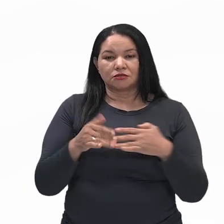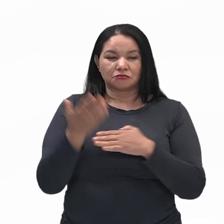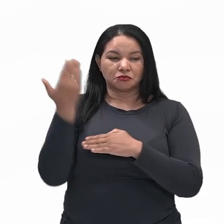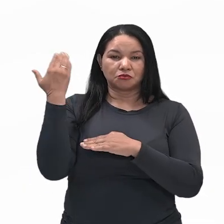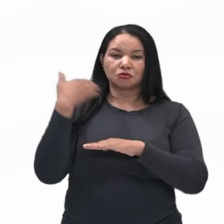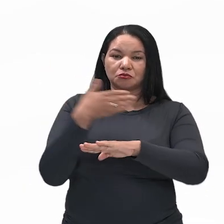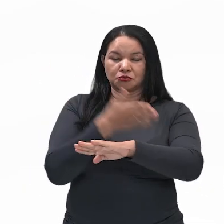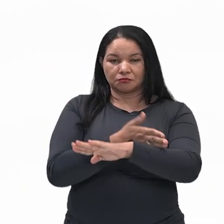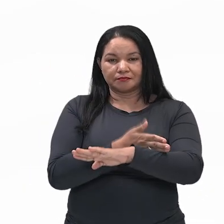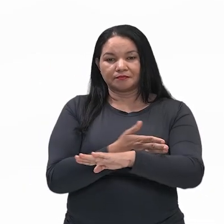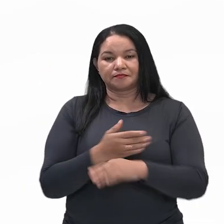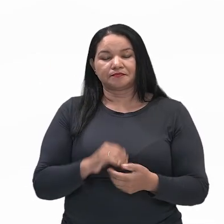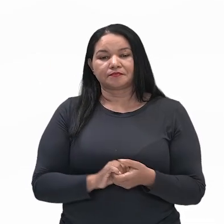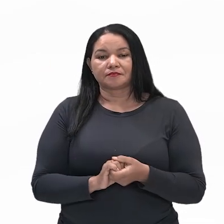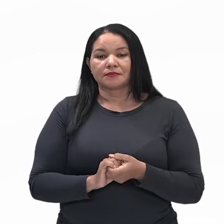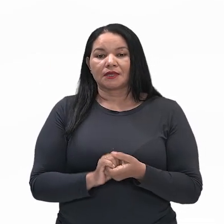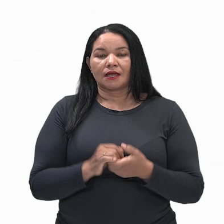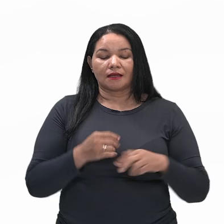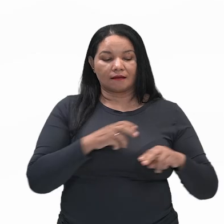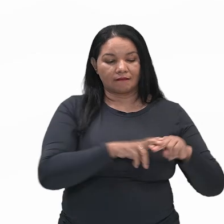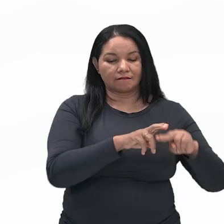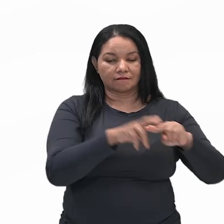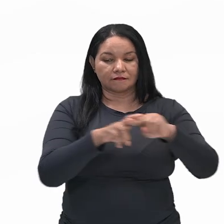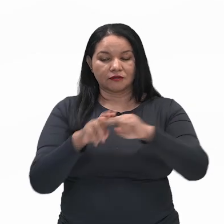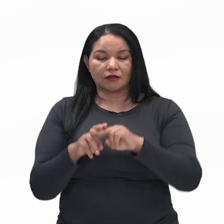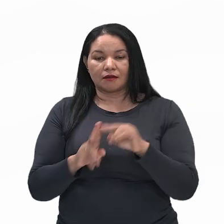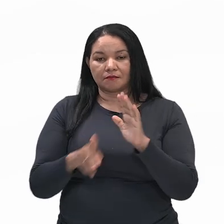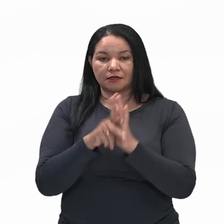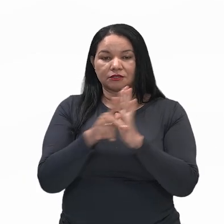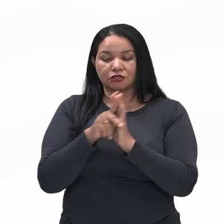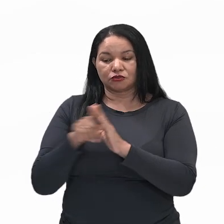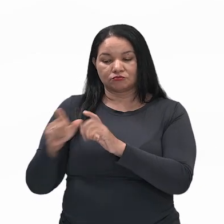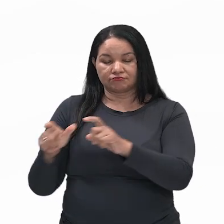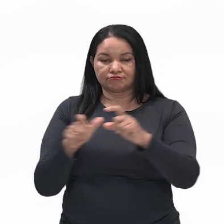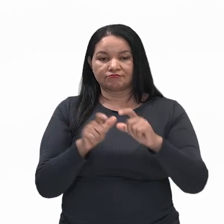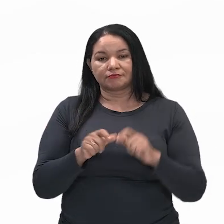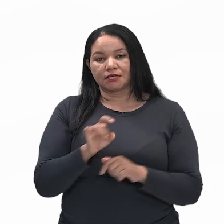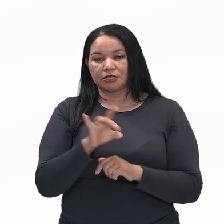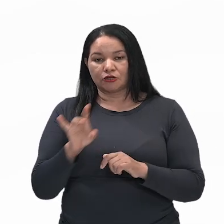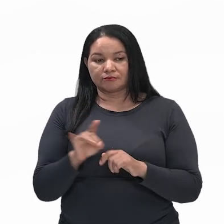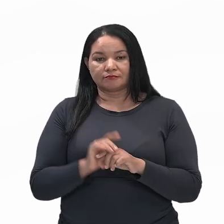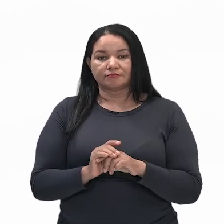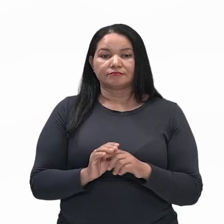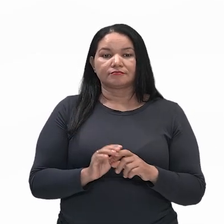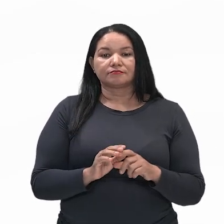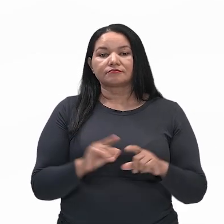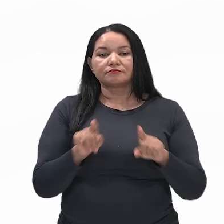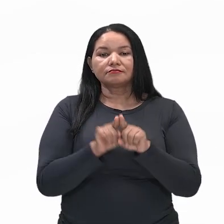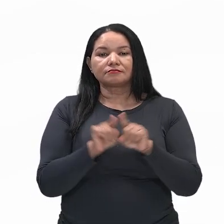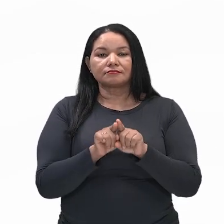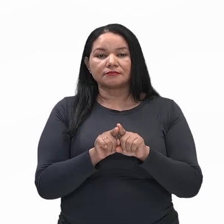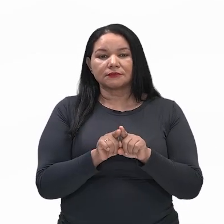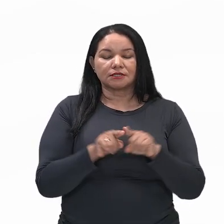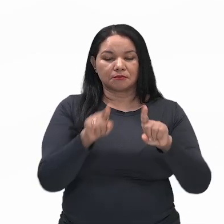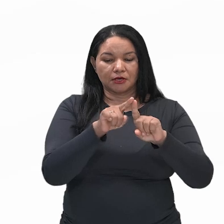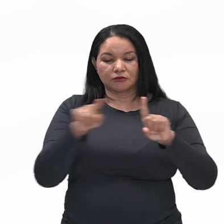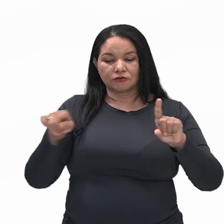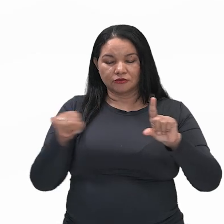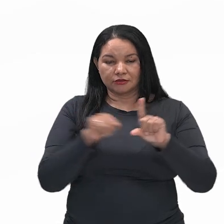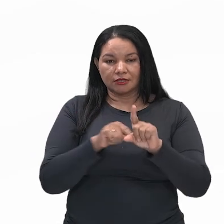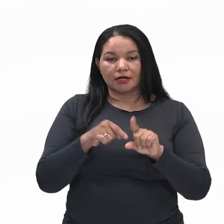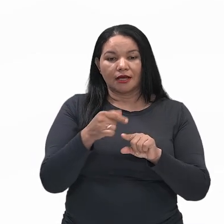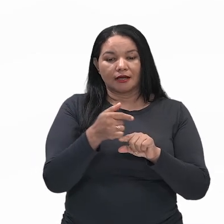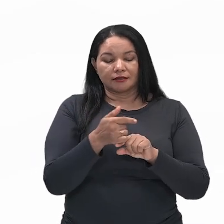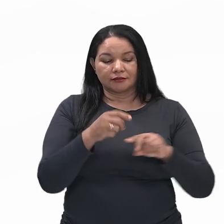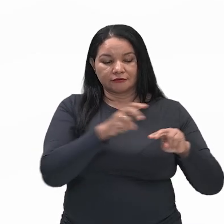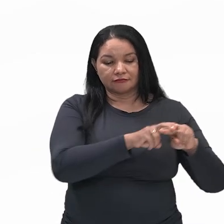pelo lugar em que cada um se sentava. Em cada lado do triângulo são posicionados 13 lugares, o que também